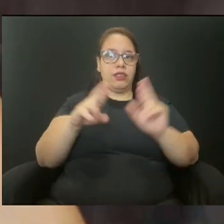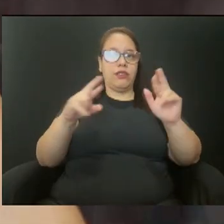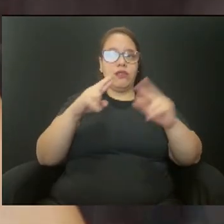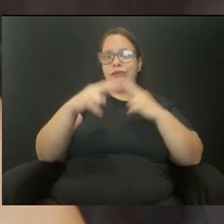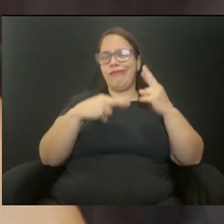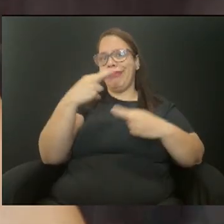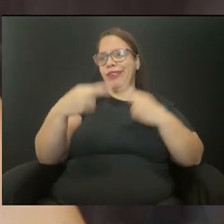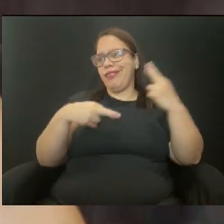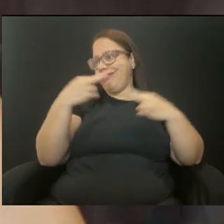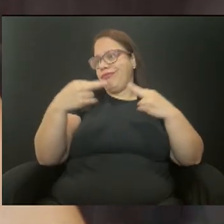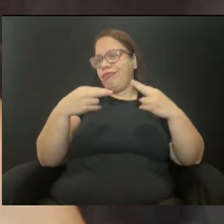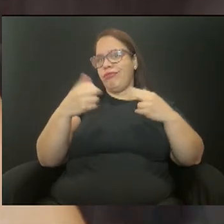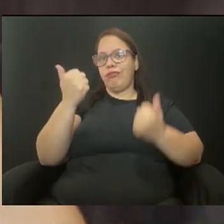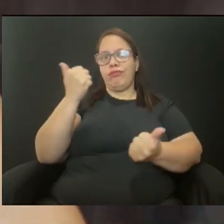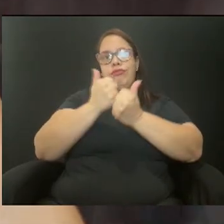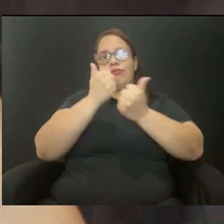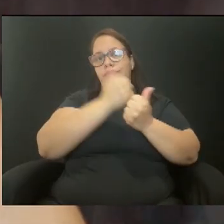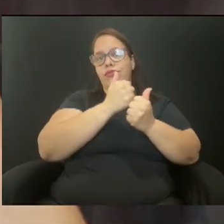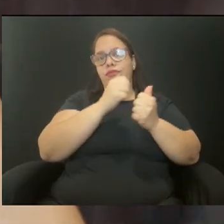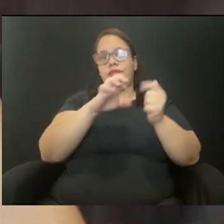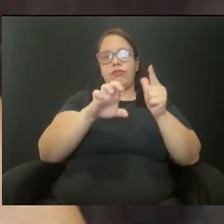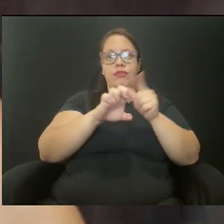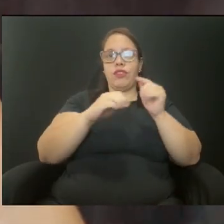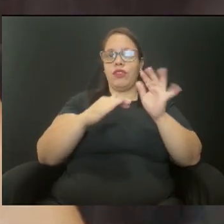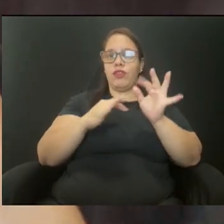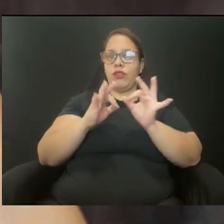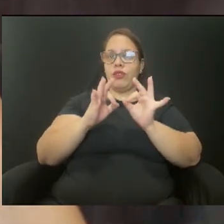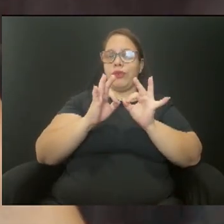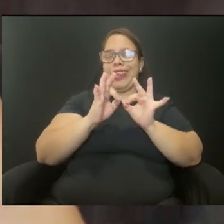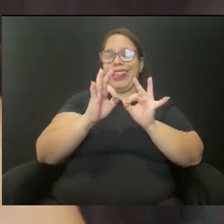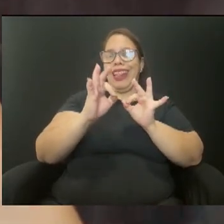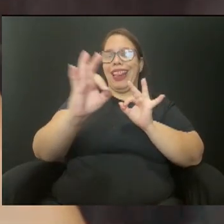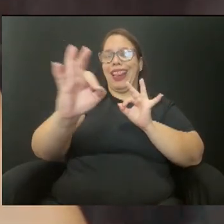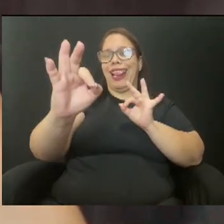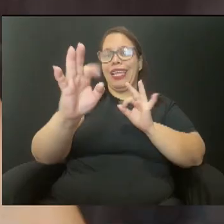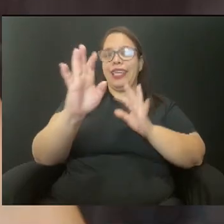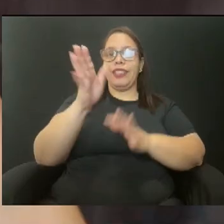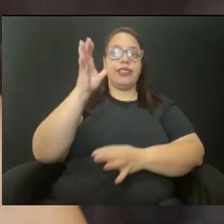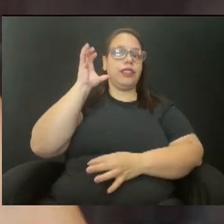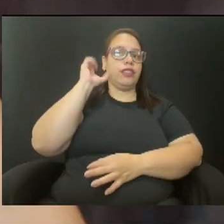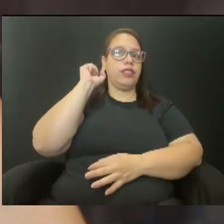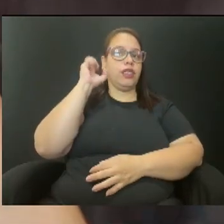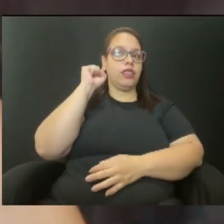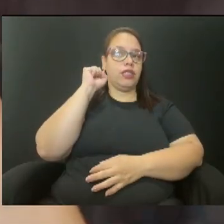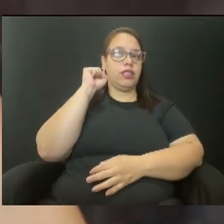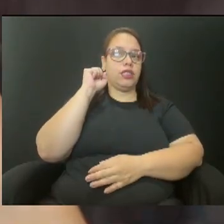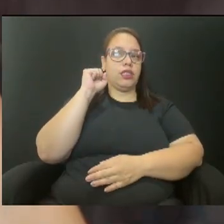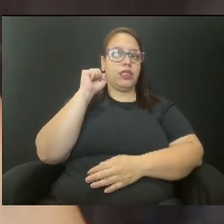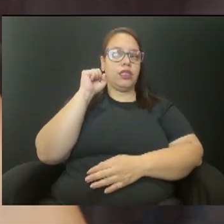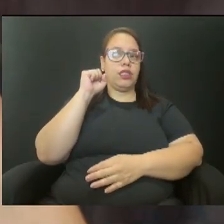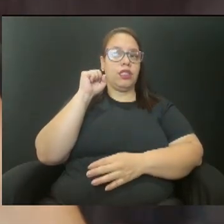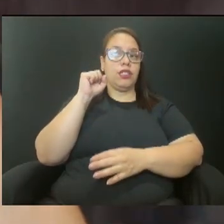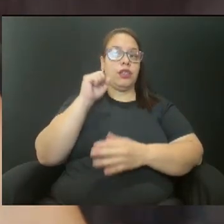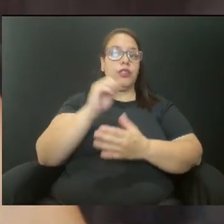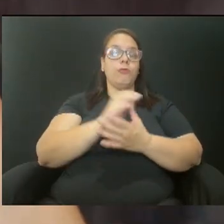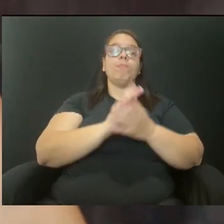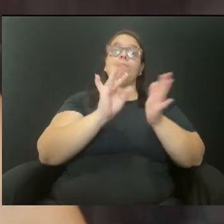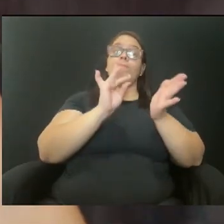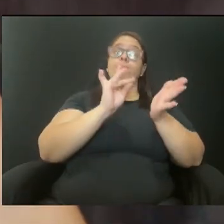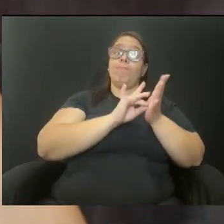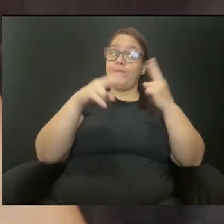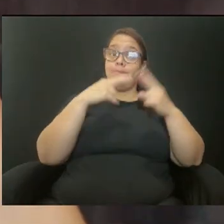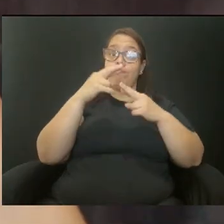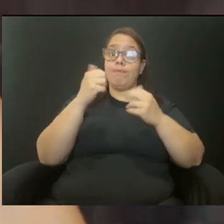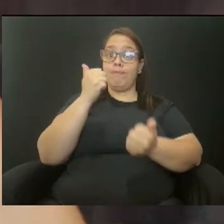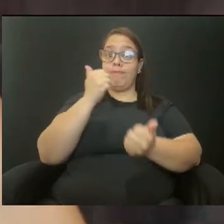sustentar o negócio a longo prazo, né? Eu já ouvi até falar que o pessoal quer um esquema de pirâmide, no sentido de realmente as reformas são para sustentar e alguém